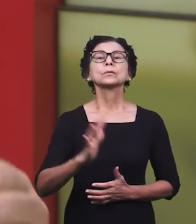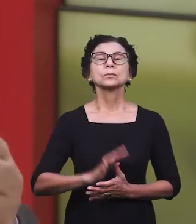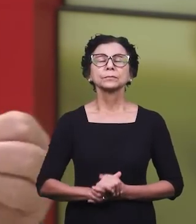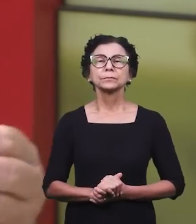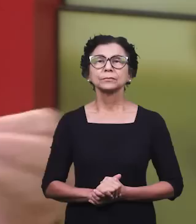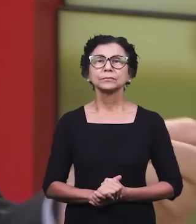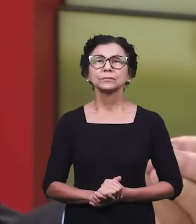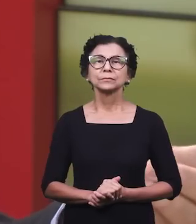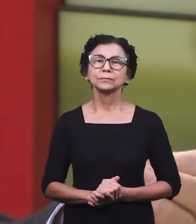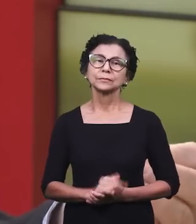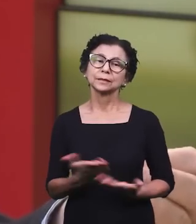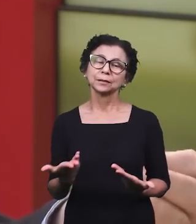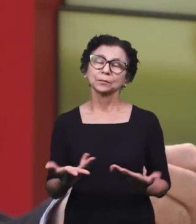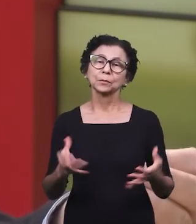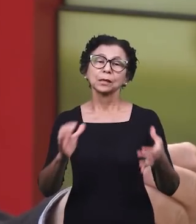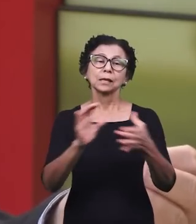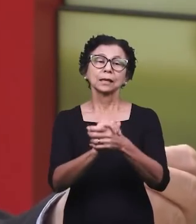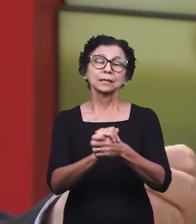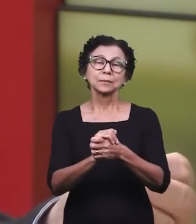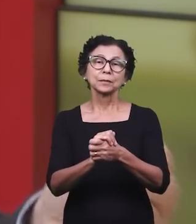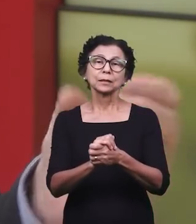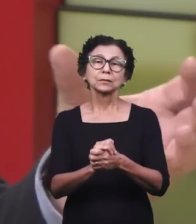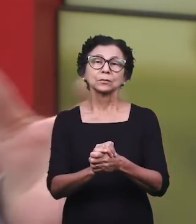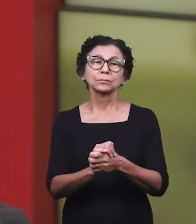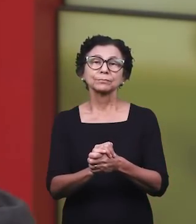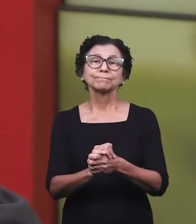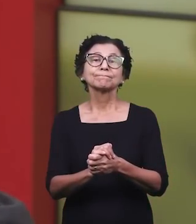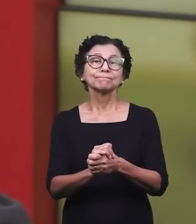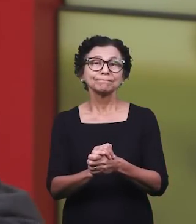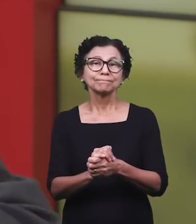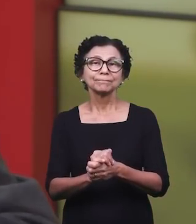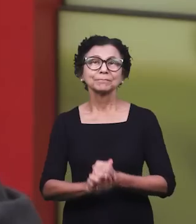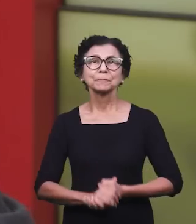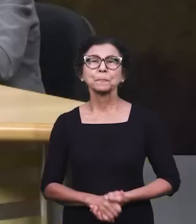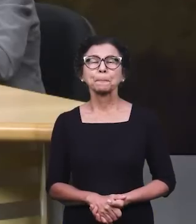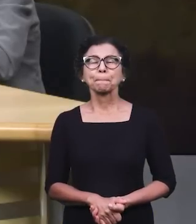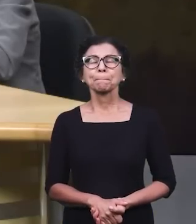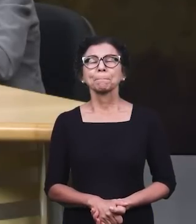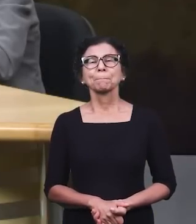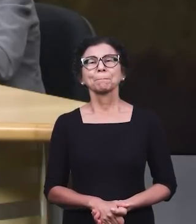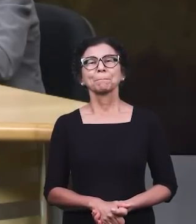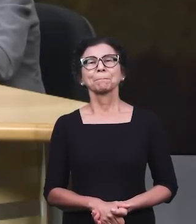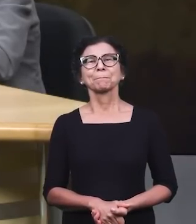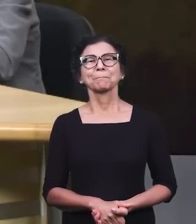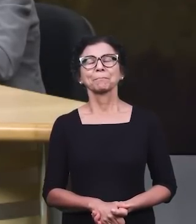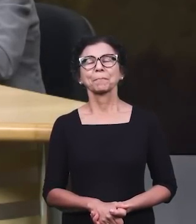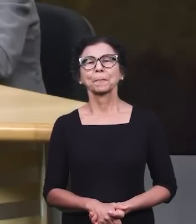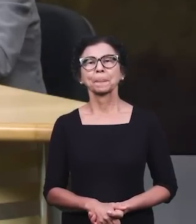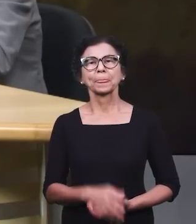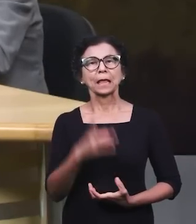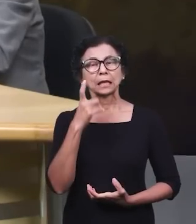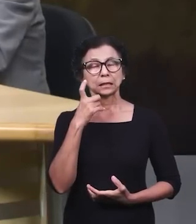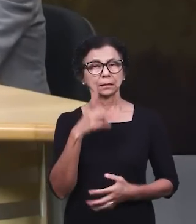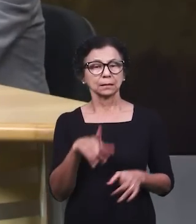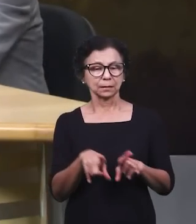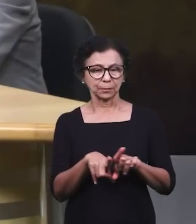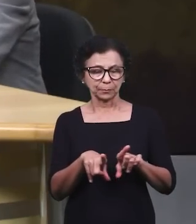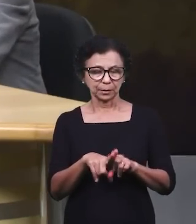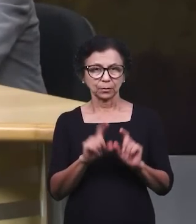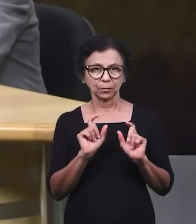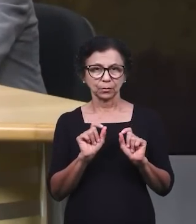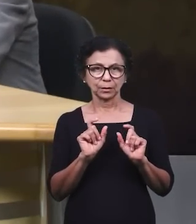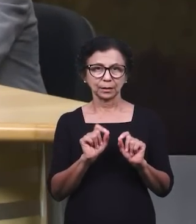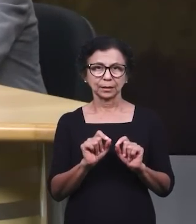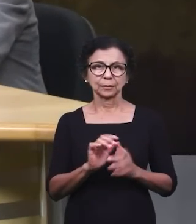vai entrar em julgo desigual, né? Então a preocupação dele, não é isso, Marcelo? Exatamente. Uma coisa que eu acho interessante, porque,